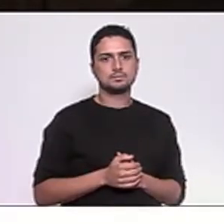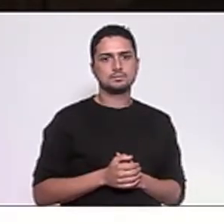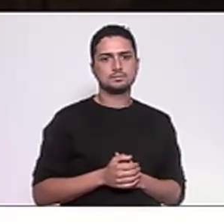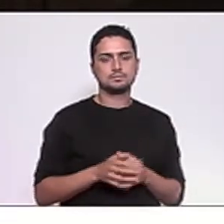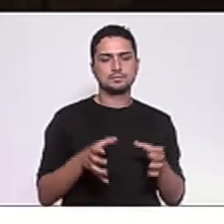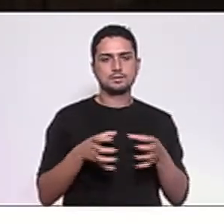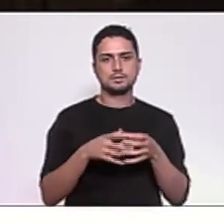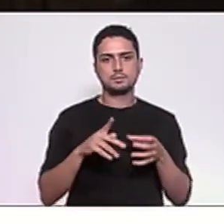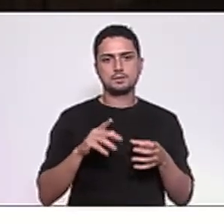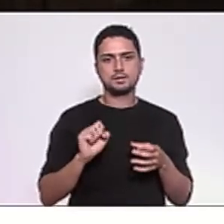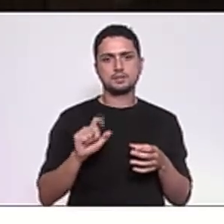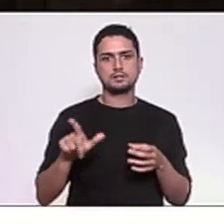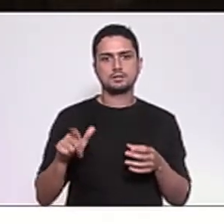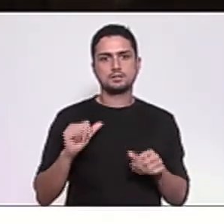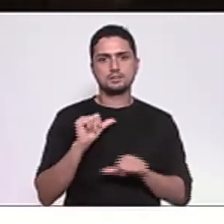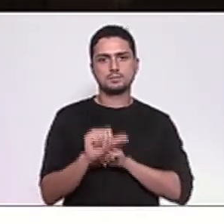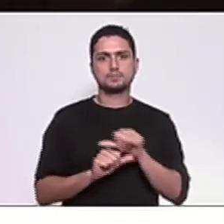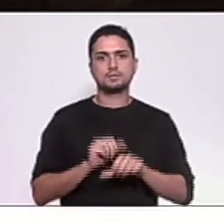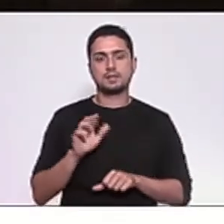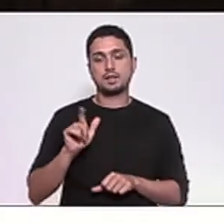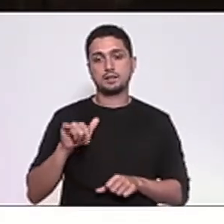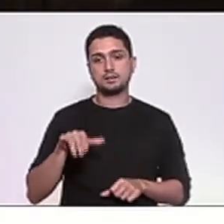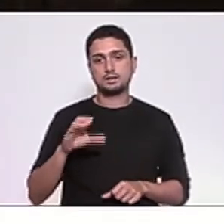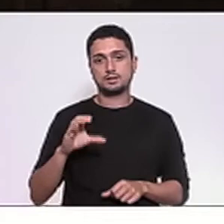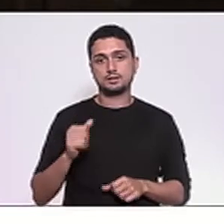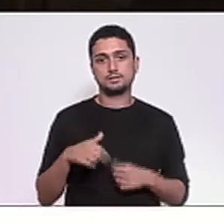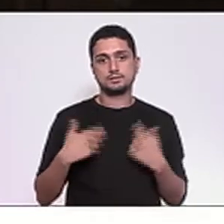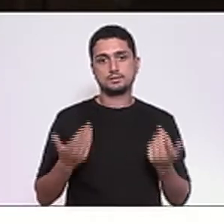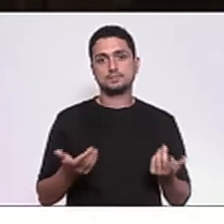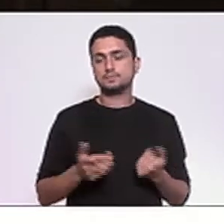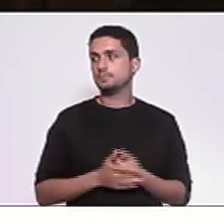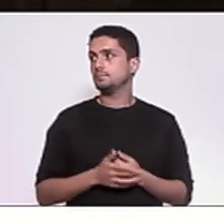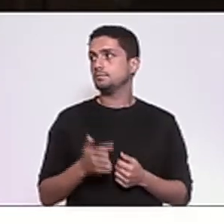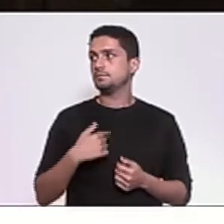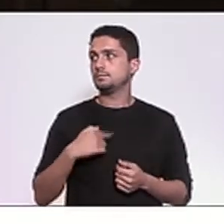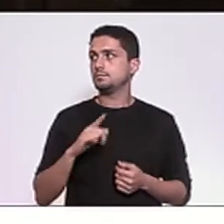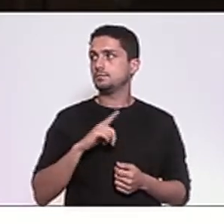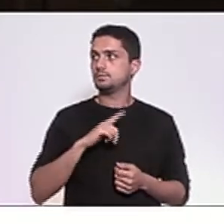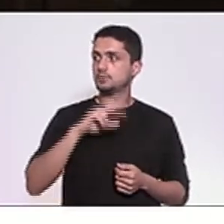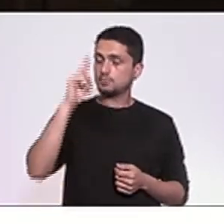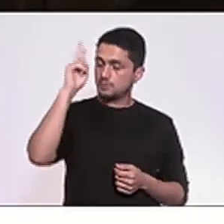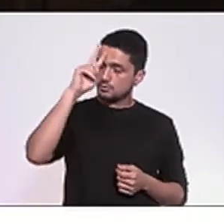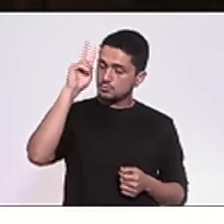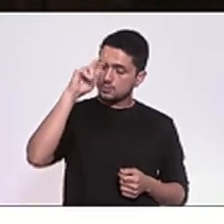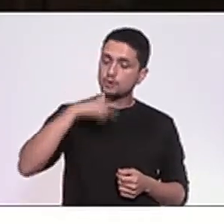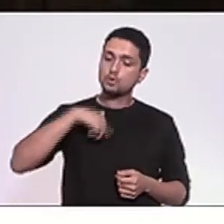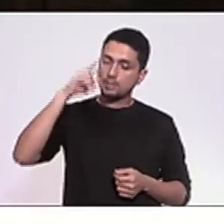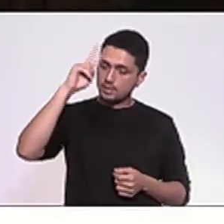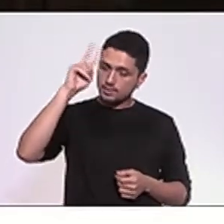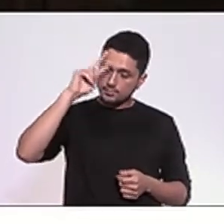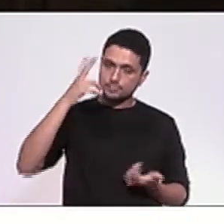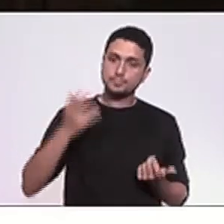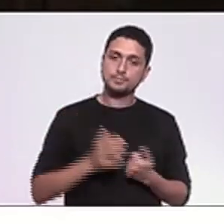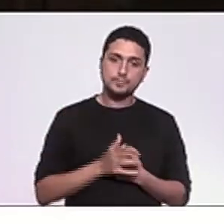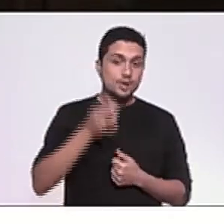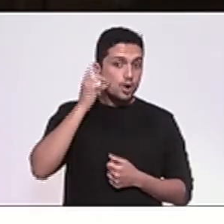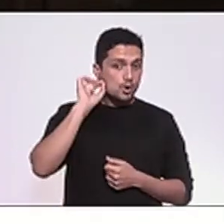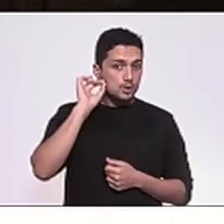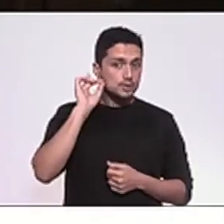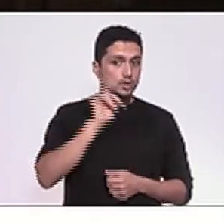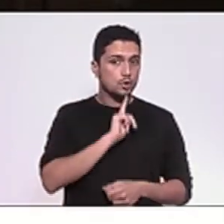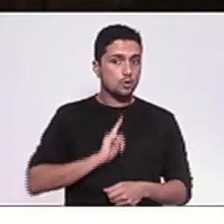do PSL, atual aliança. Então, eu tenho memória. Ontem, o governador do